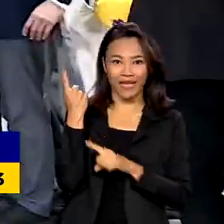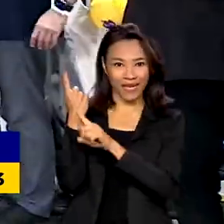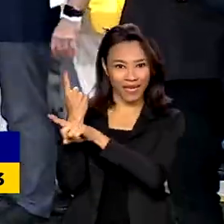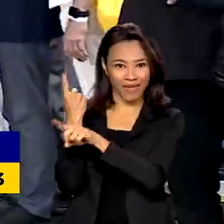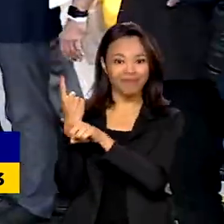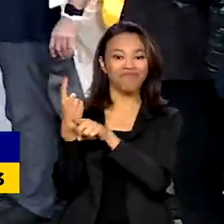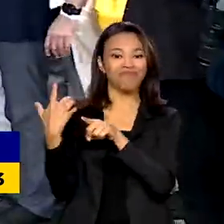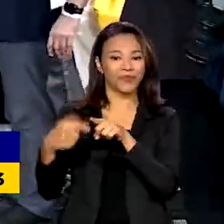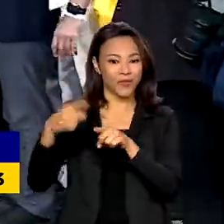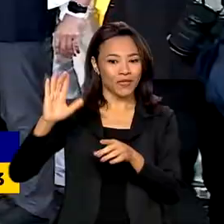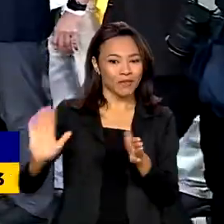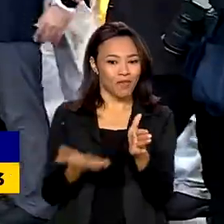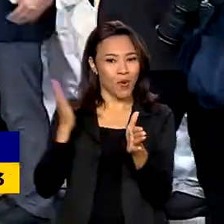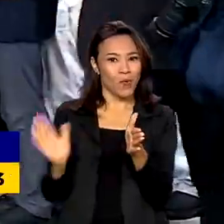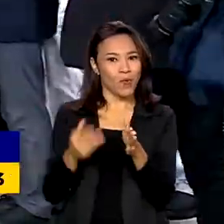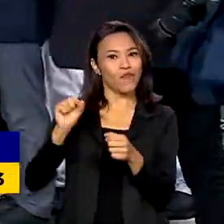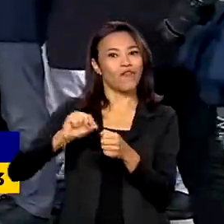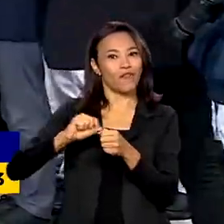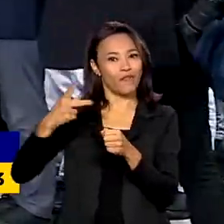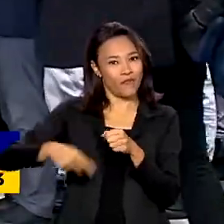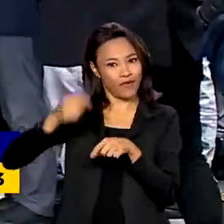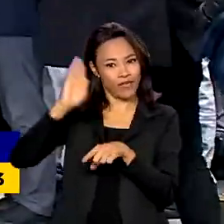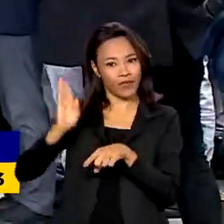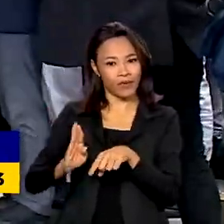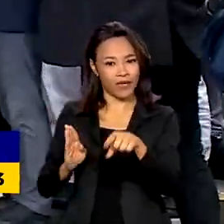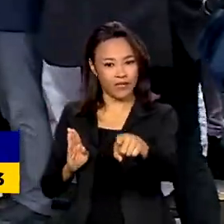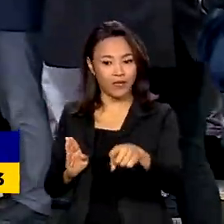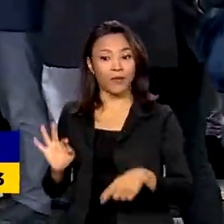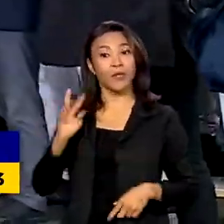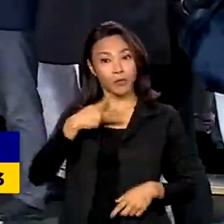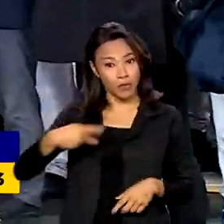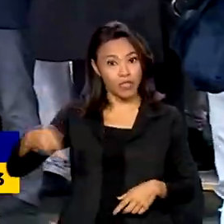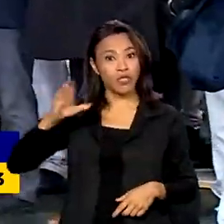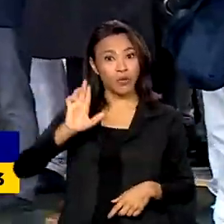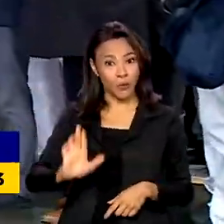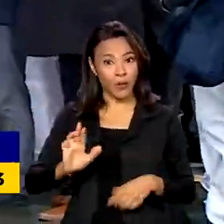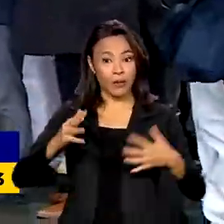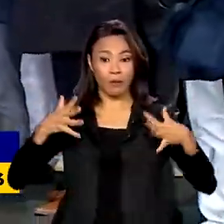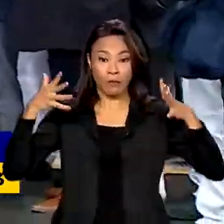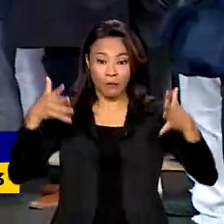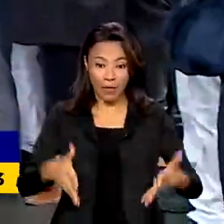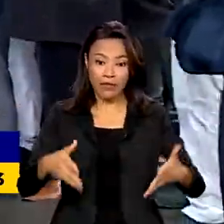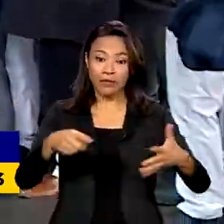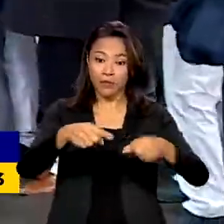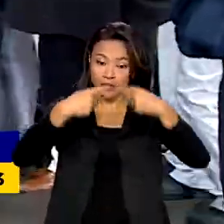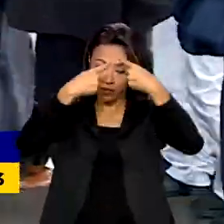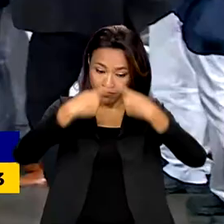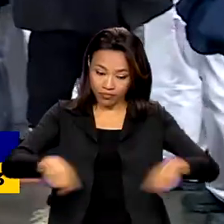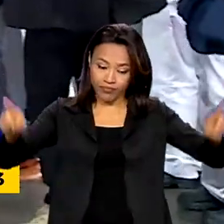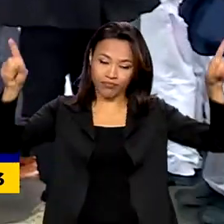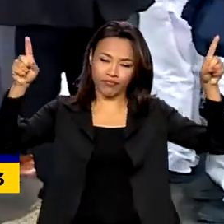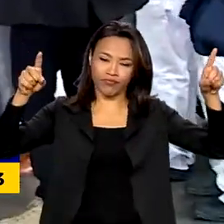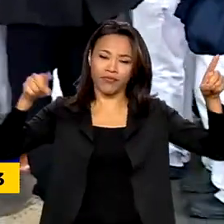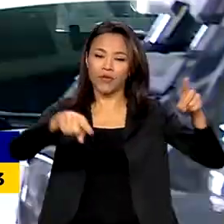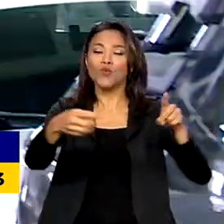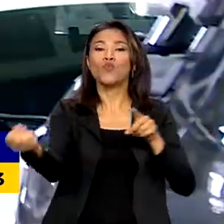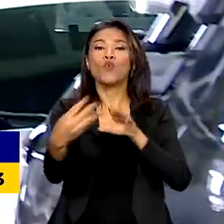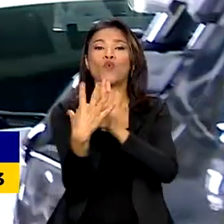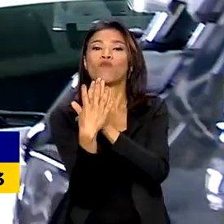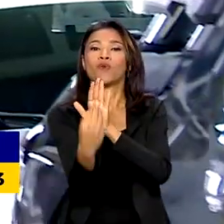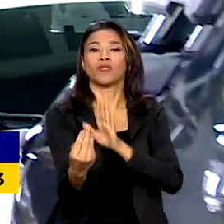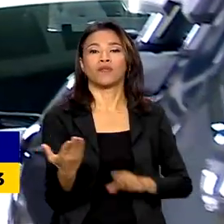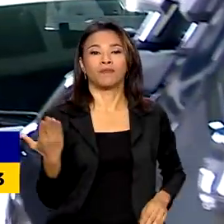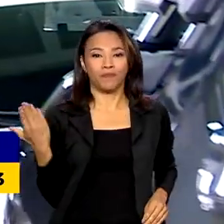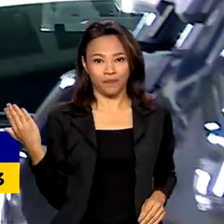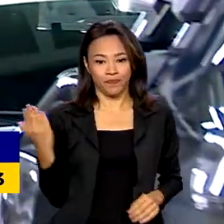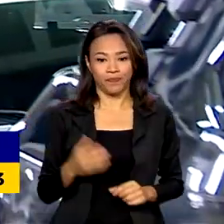marca Ram a ser produzida no Brasil. E o presidente Lula participou da cerimônia que deu início à produção do novo modelo. Desde que